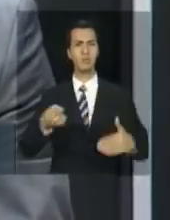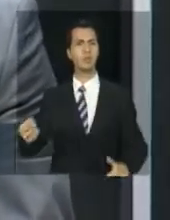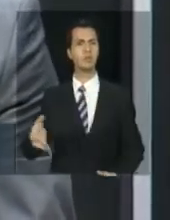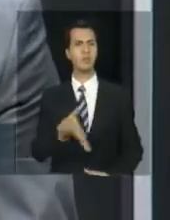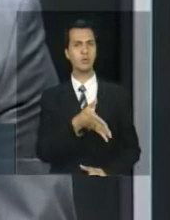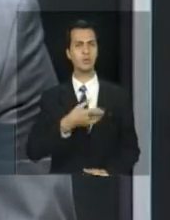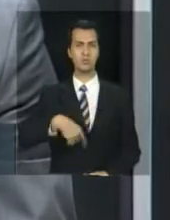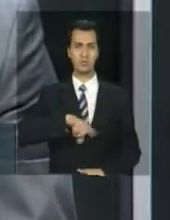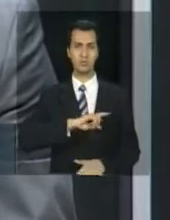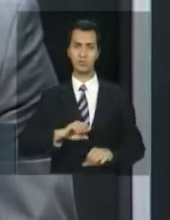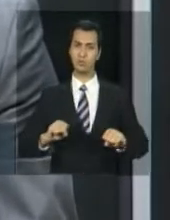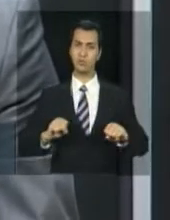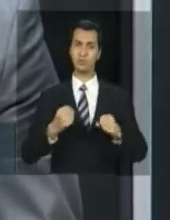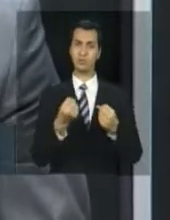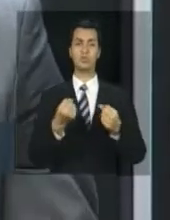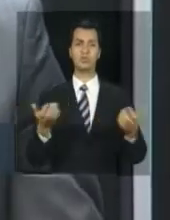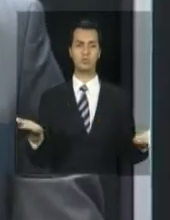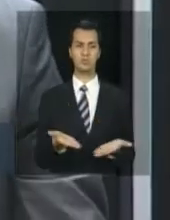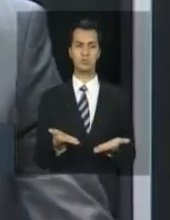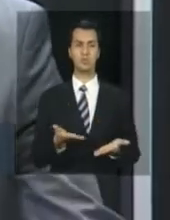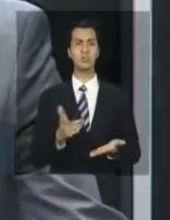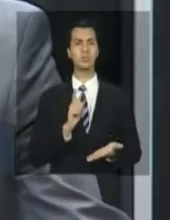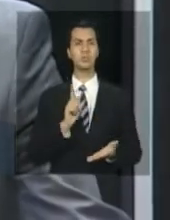que estamos consolidando,